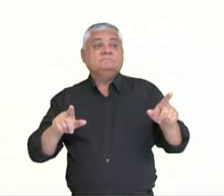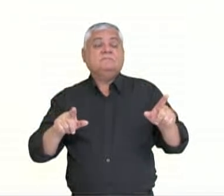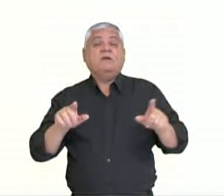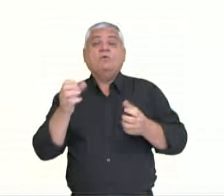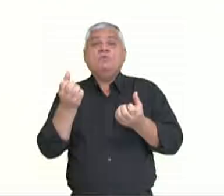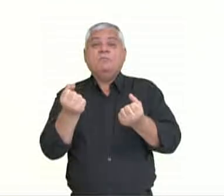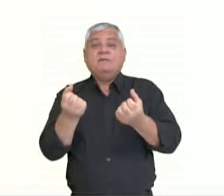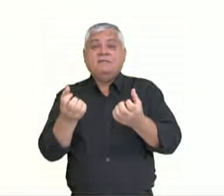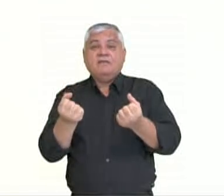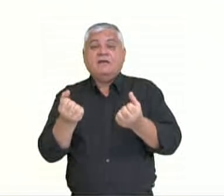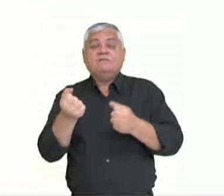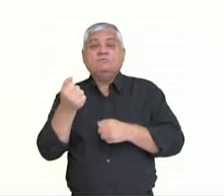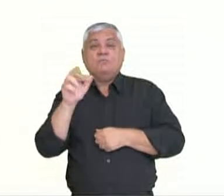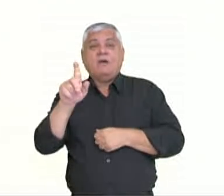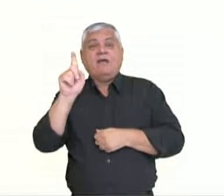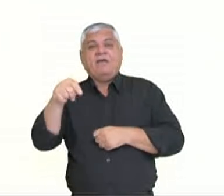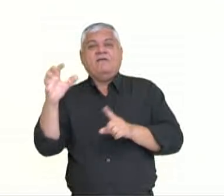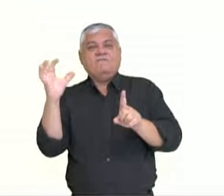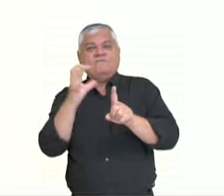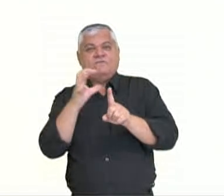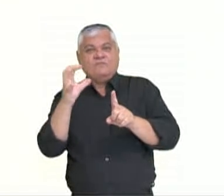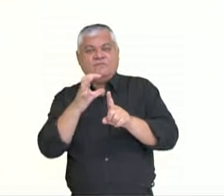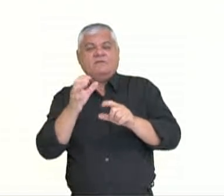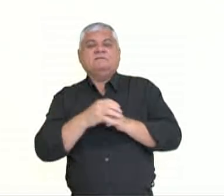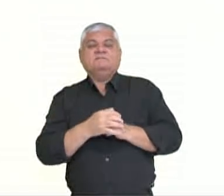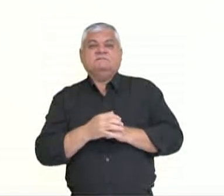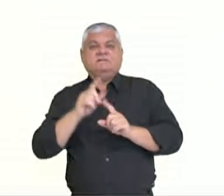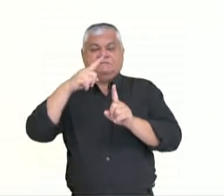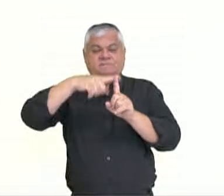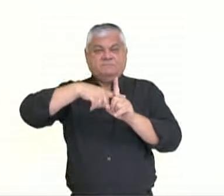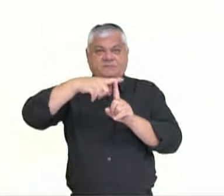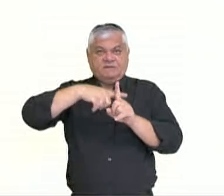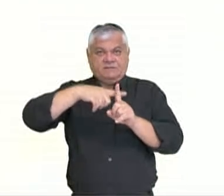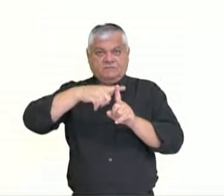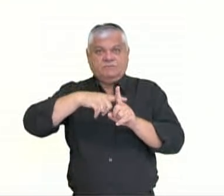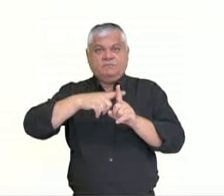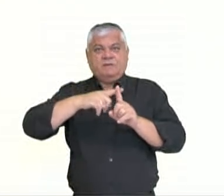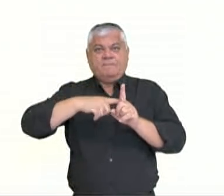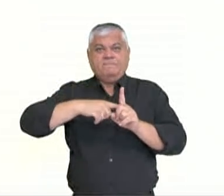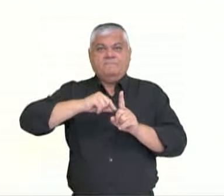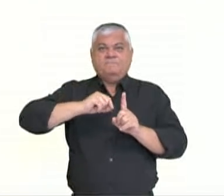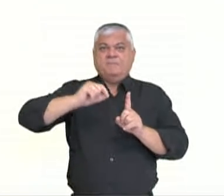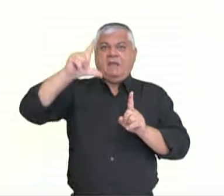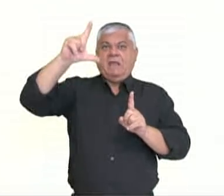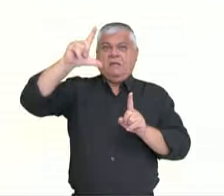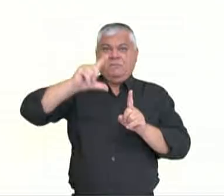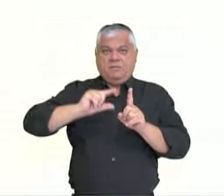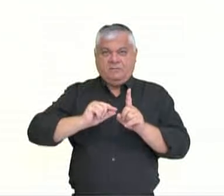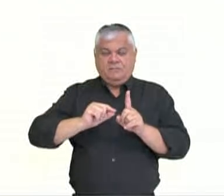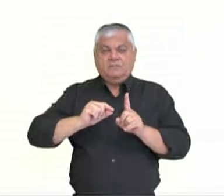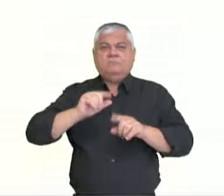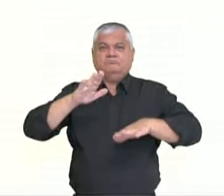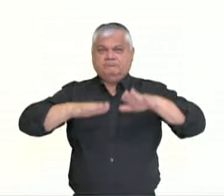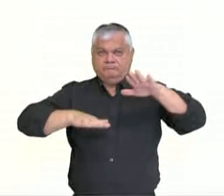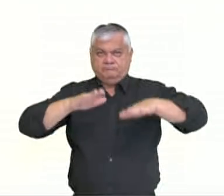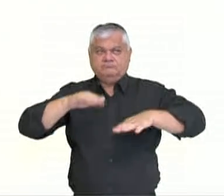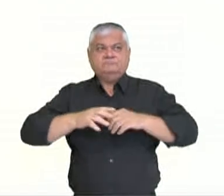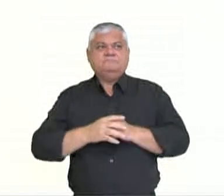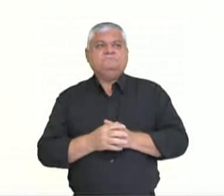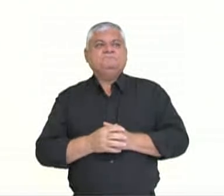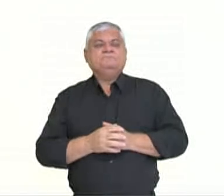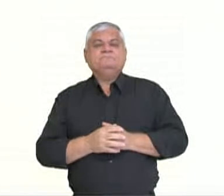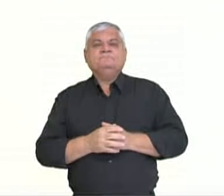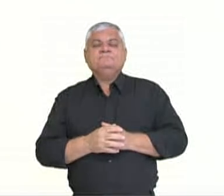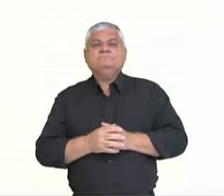característica ali da umidade do ar vai influenciar na temperatura mínima e máxima naquele lugar, nas médias, né? E